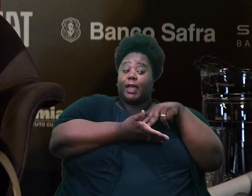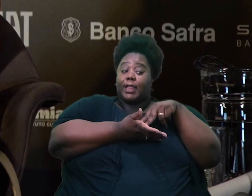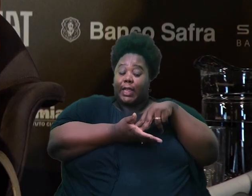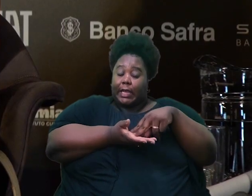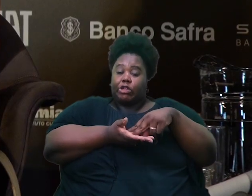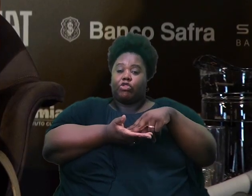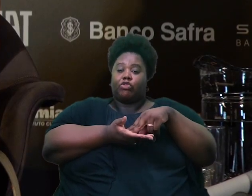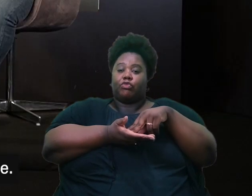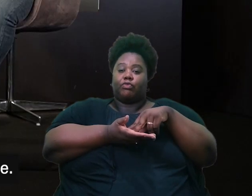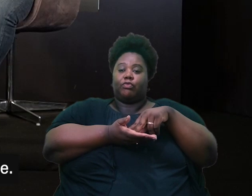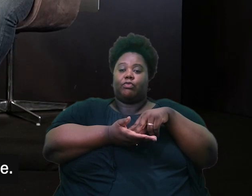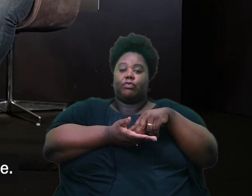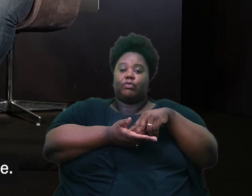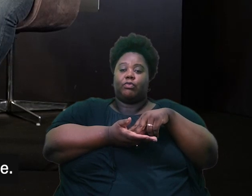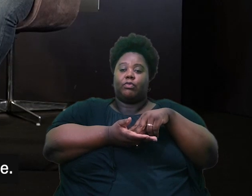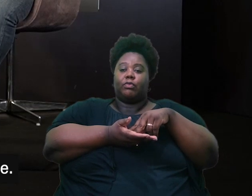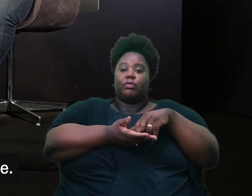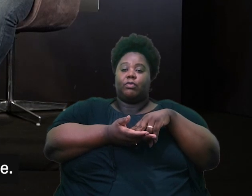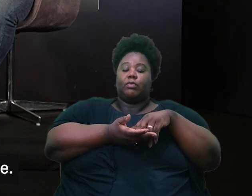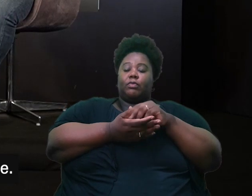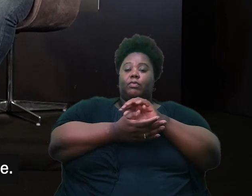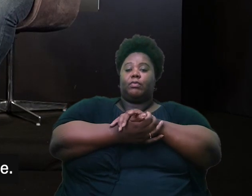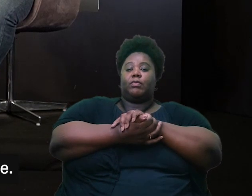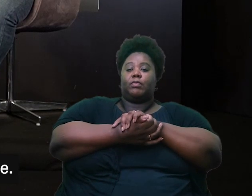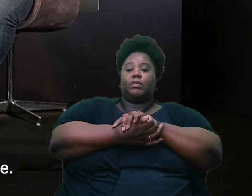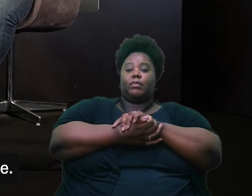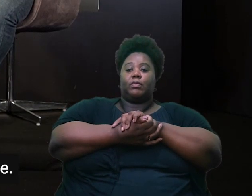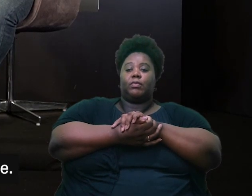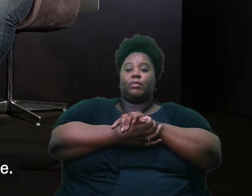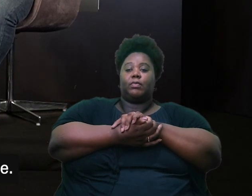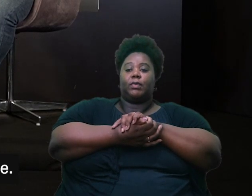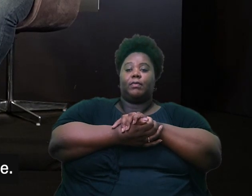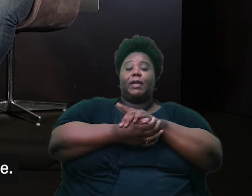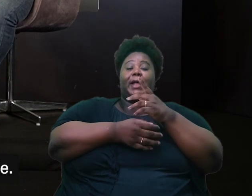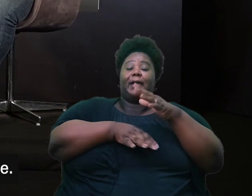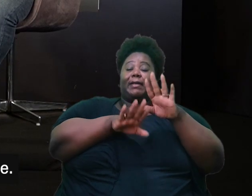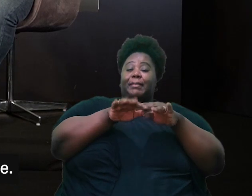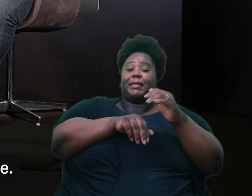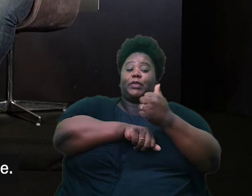resiste, mas você mantém a sua dignidade.